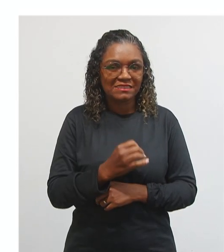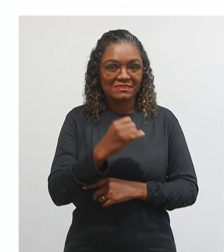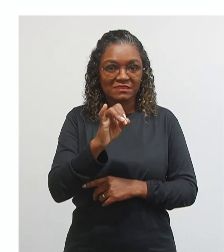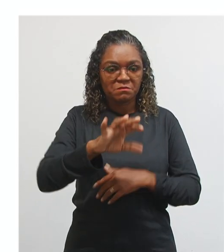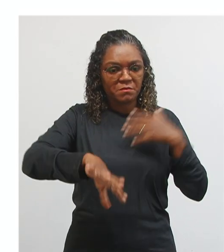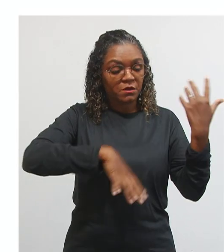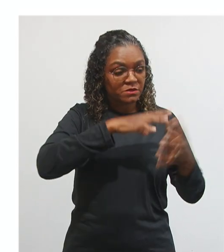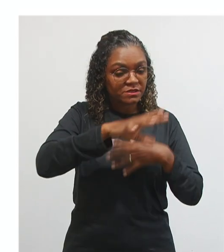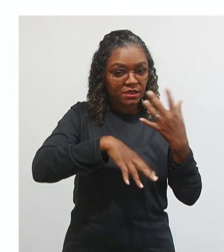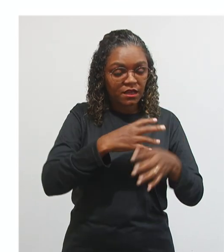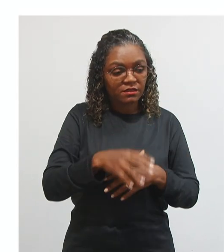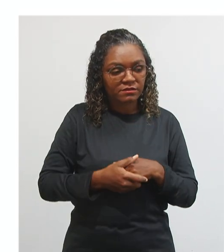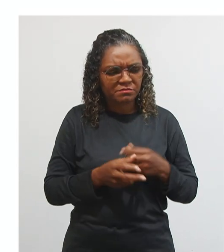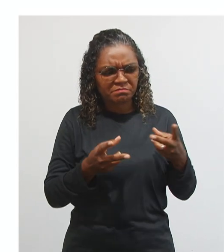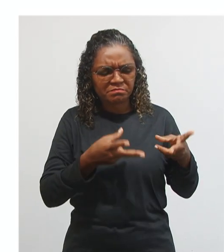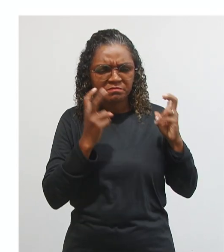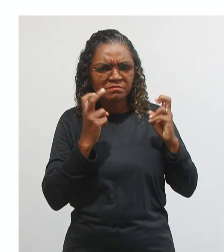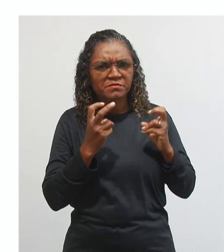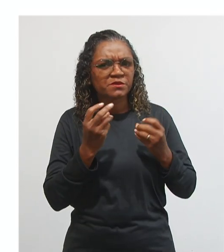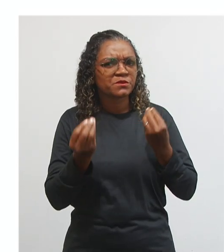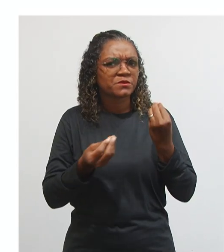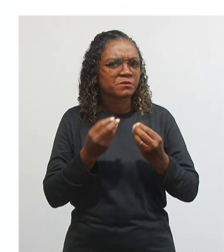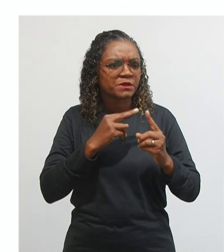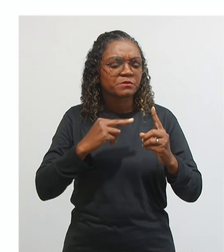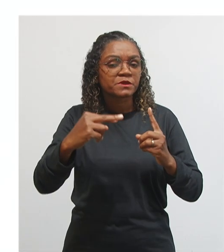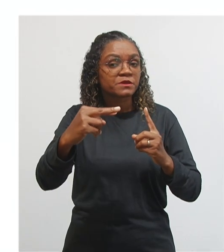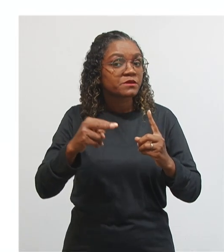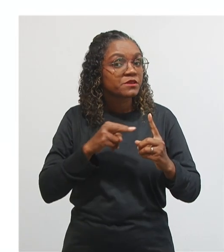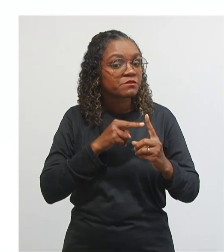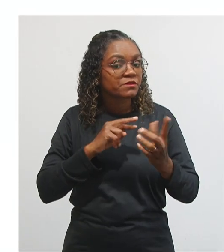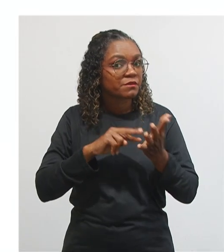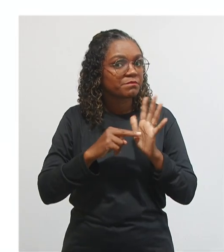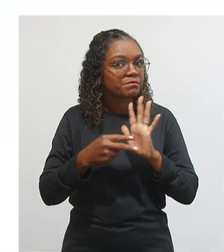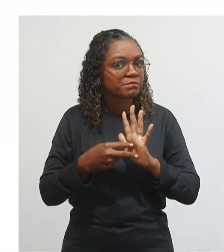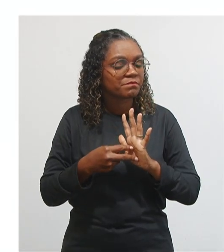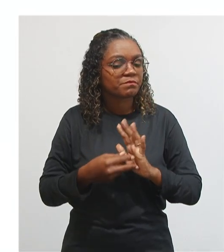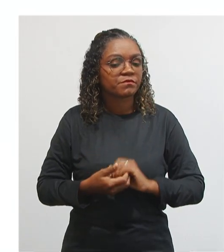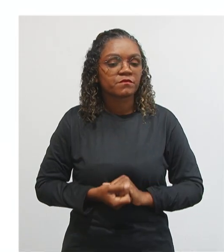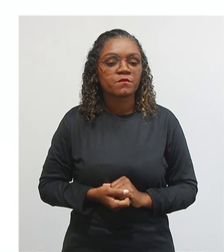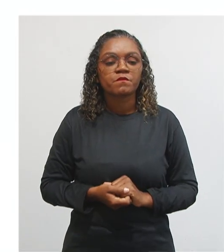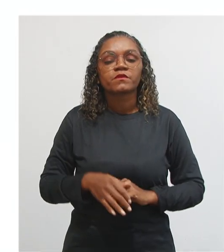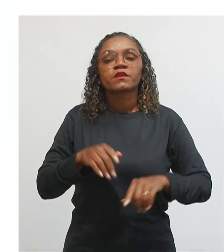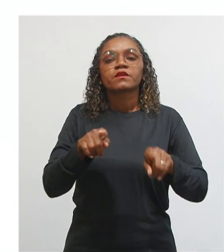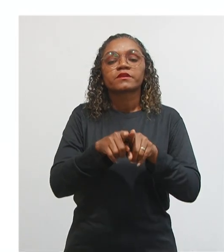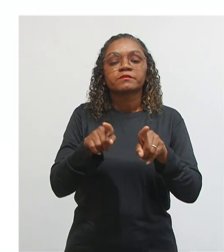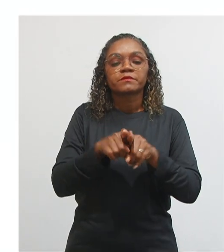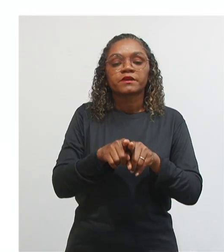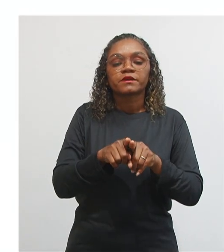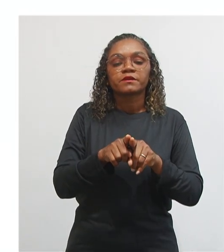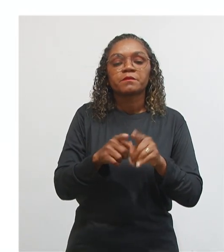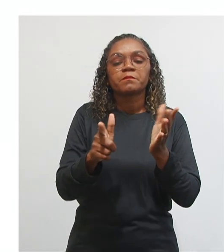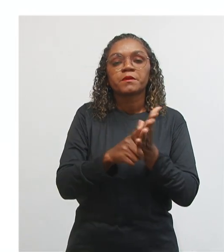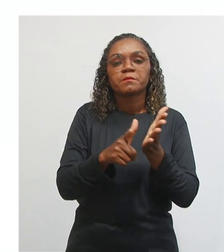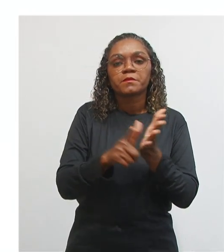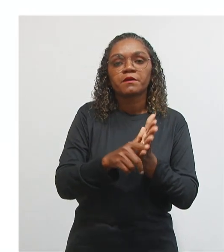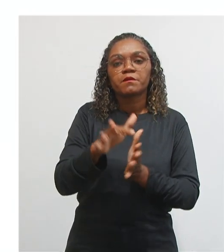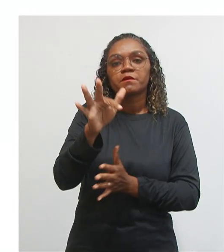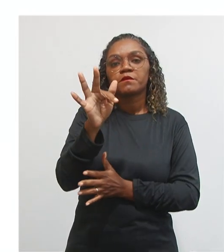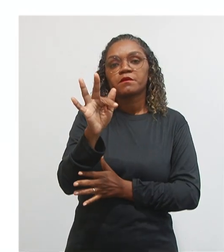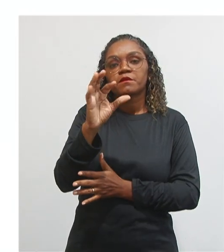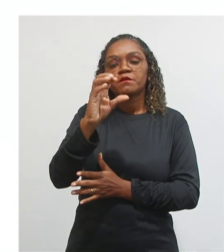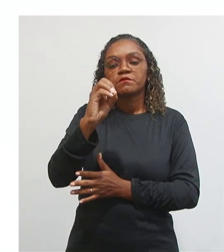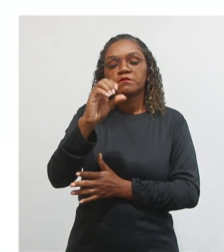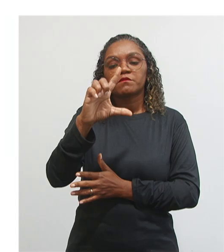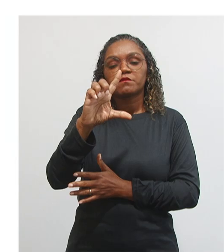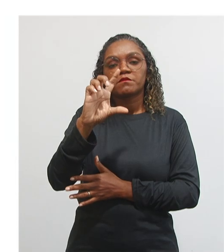ou se estiver sujo, eu vou ter uma imagem péssima daquilo, né? Outra coisa são folhetos, catálogos que podem me descrever aquele